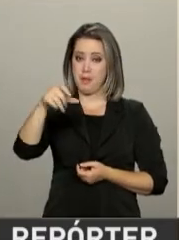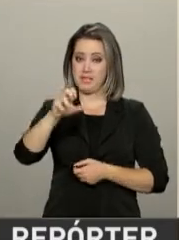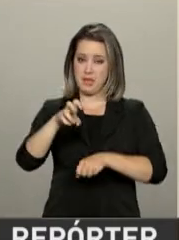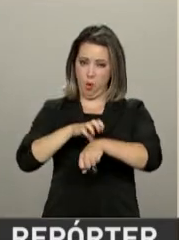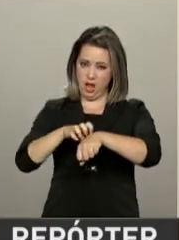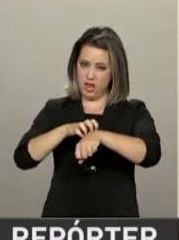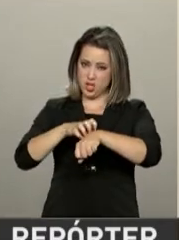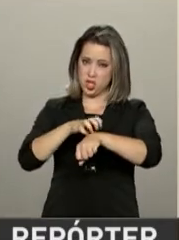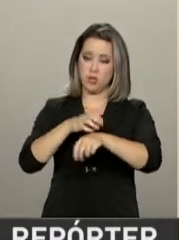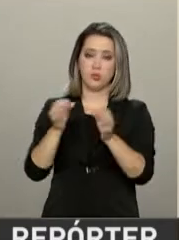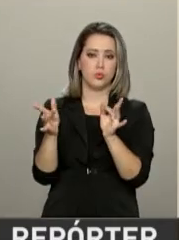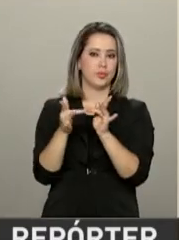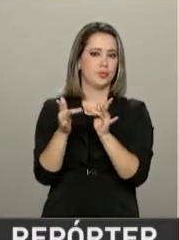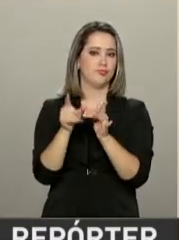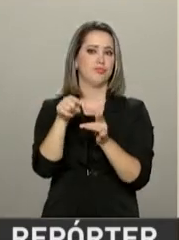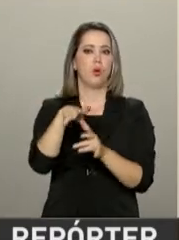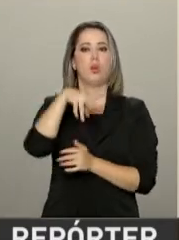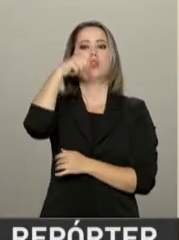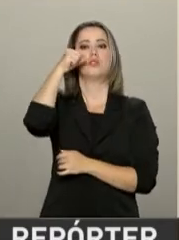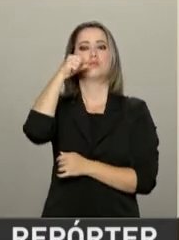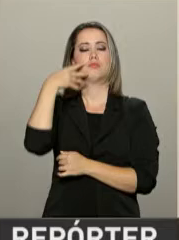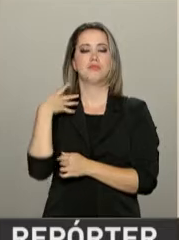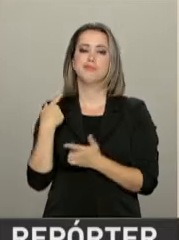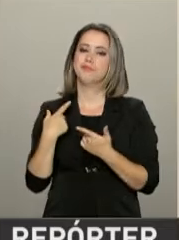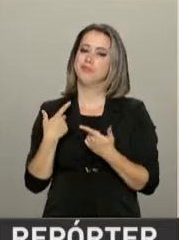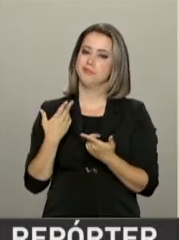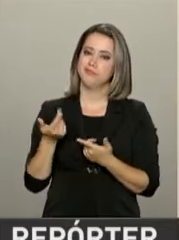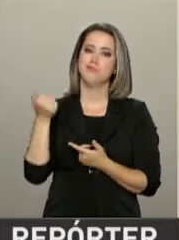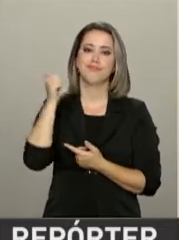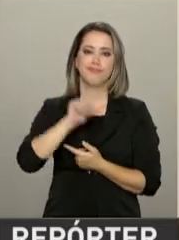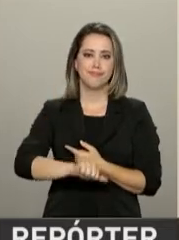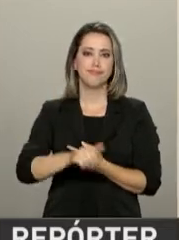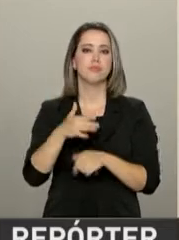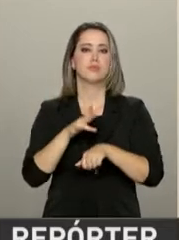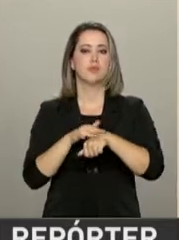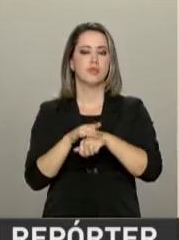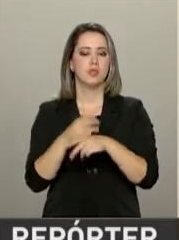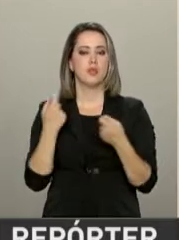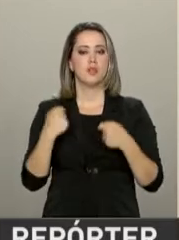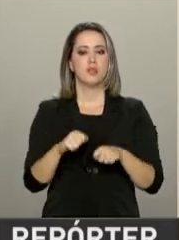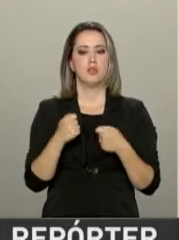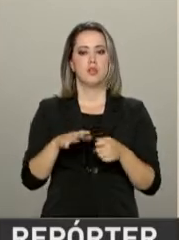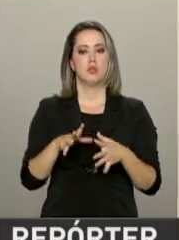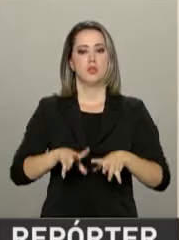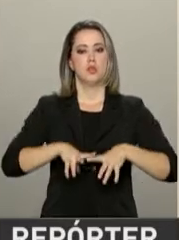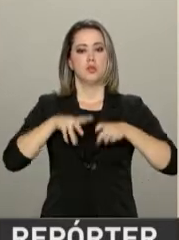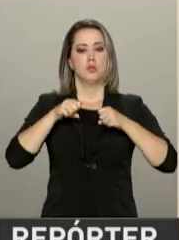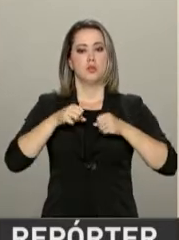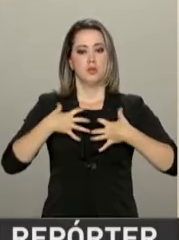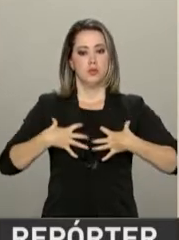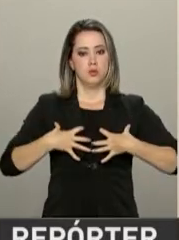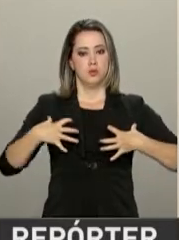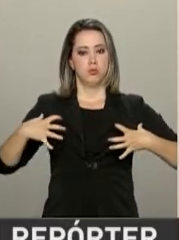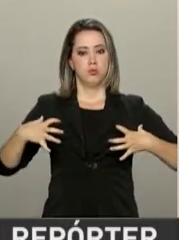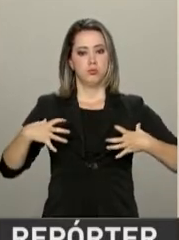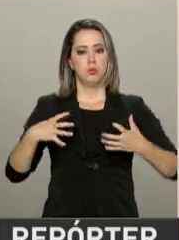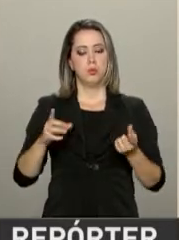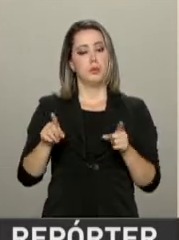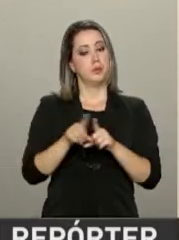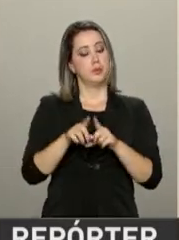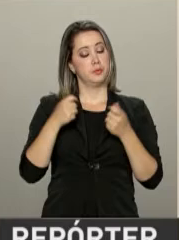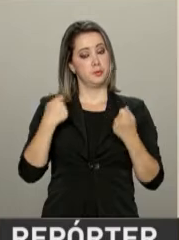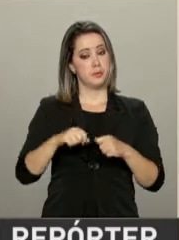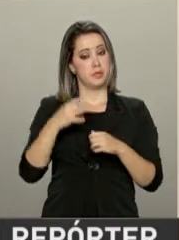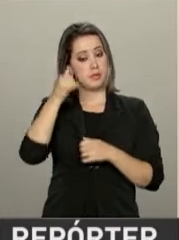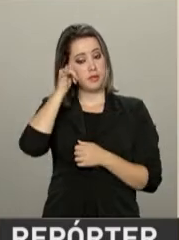então que você respira você vai desencadear a informação que vai piorar então isso vai de marciais em chá o seu bom fazer você tem crise então a